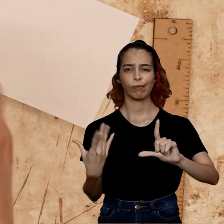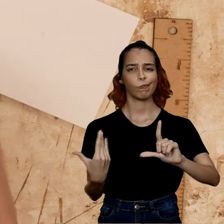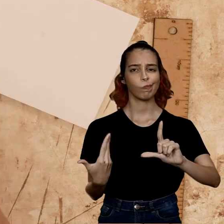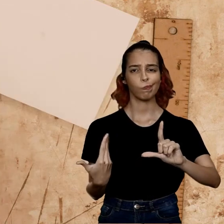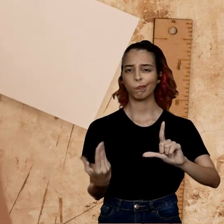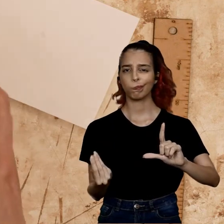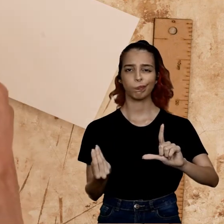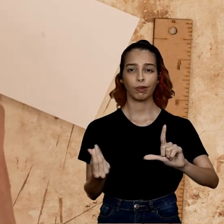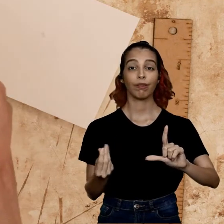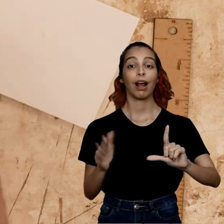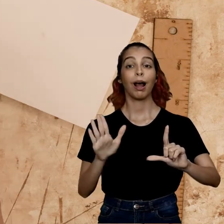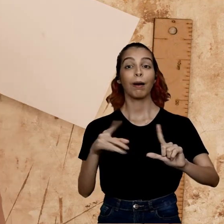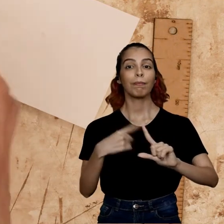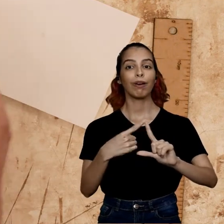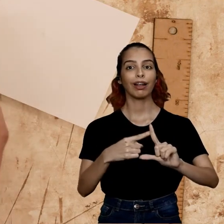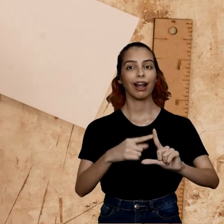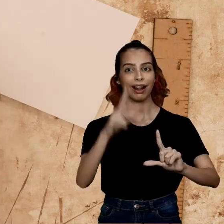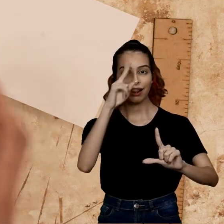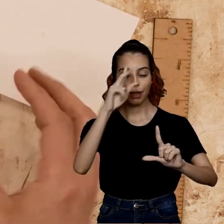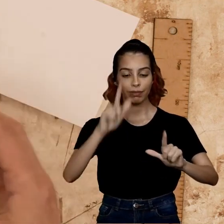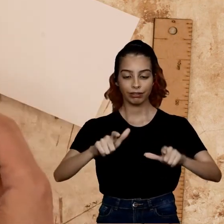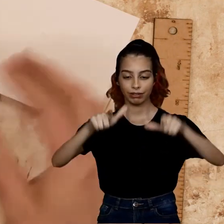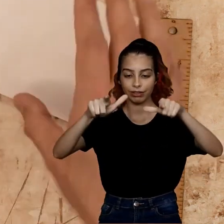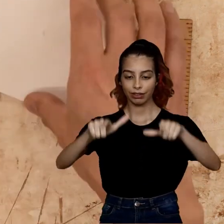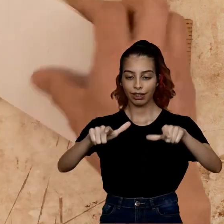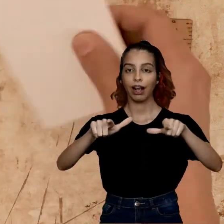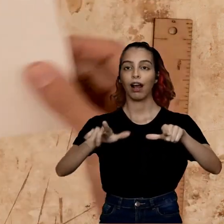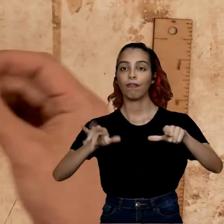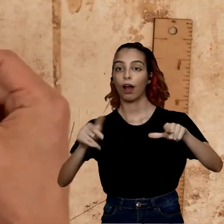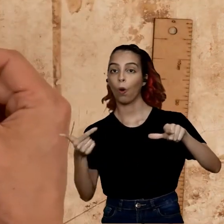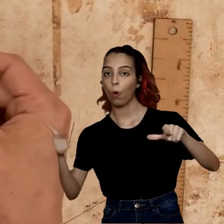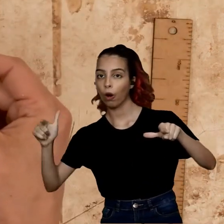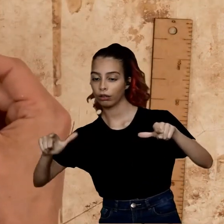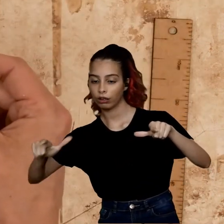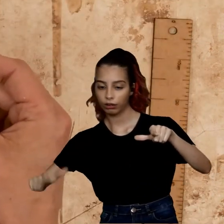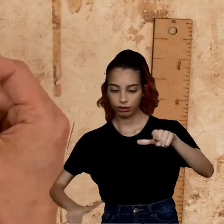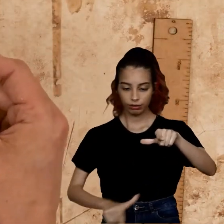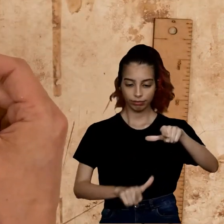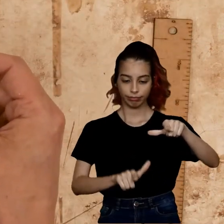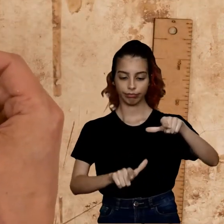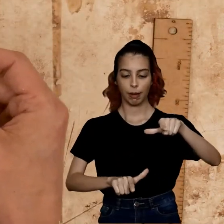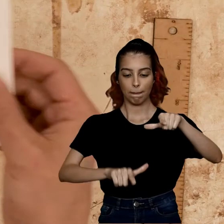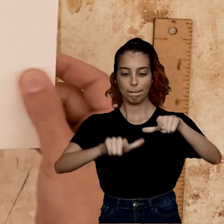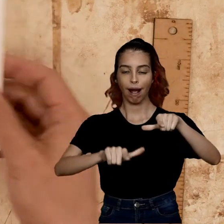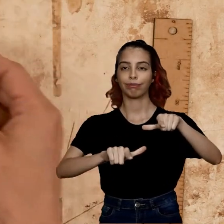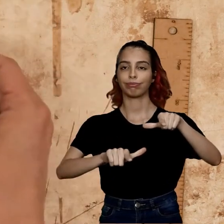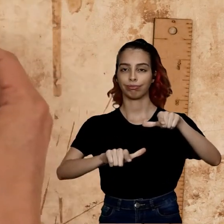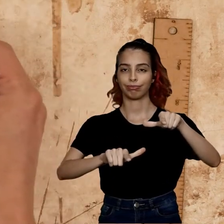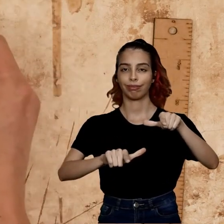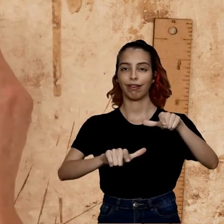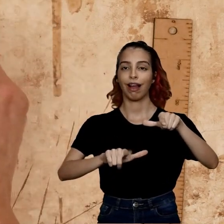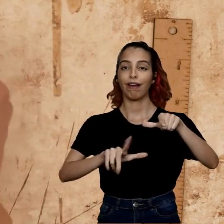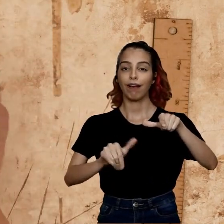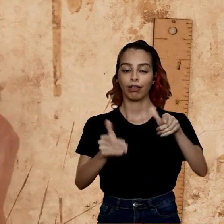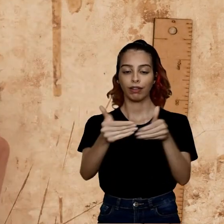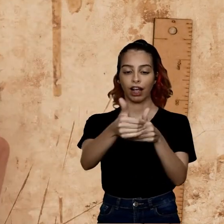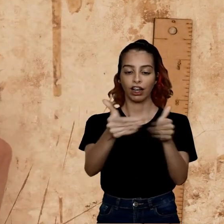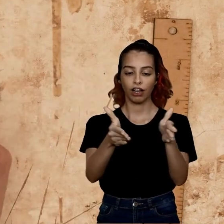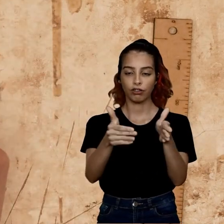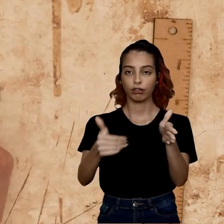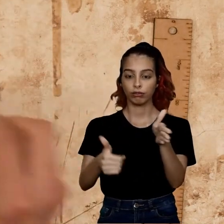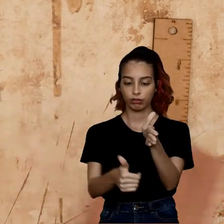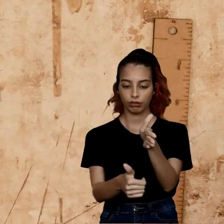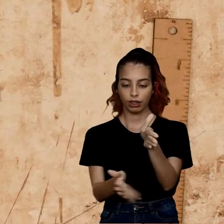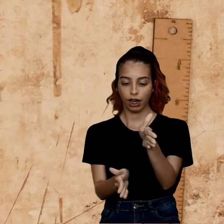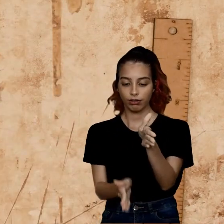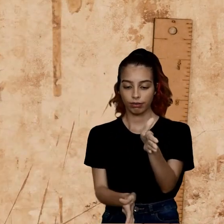para fora, que vai servir para encaixar a outra. Aí eu já tenho a base da outra, então agora eu vou cortar